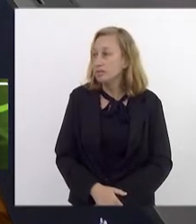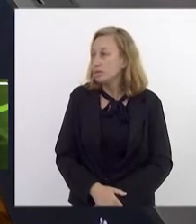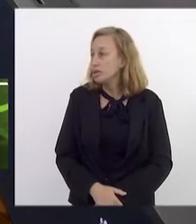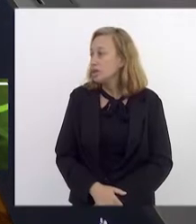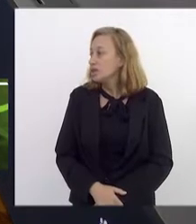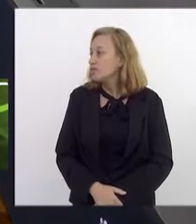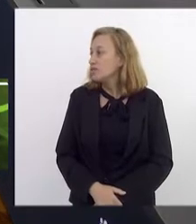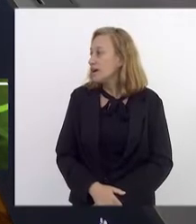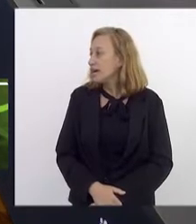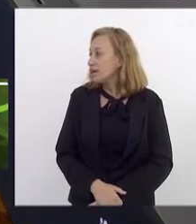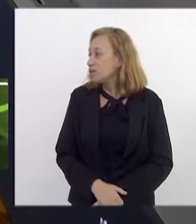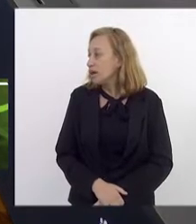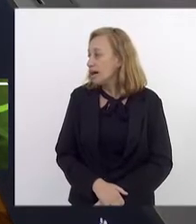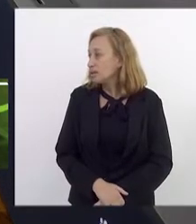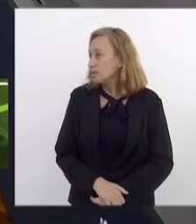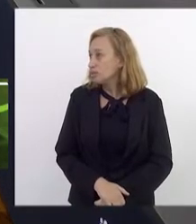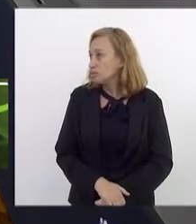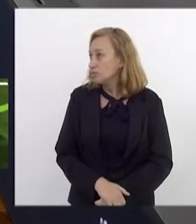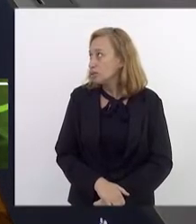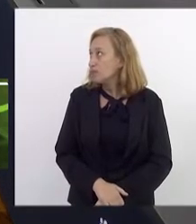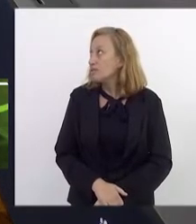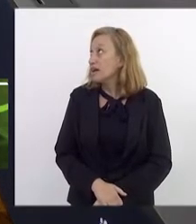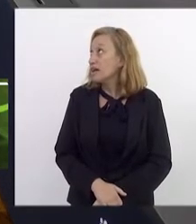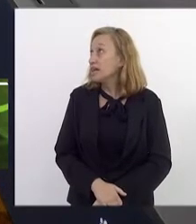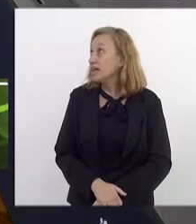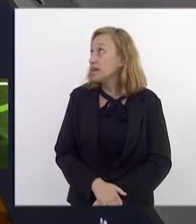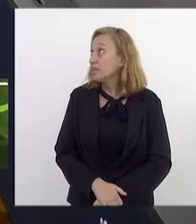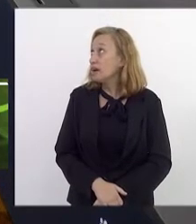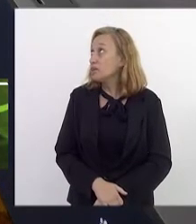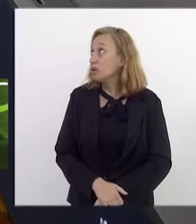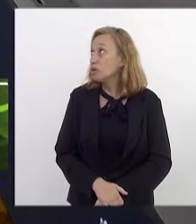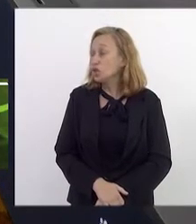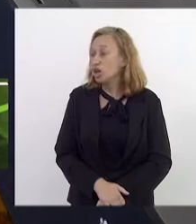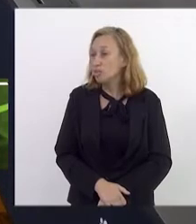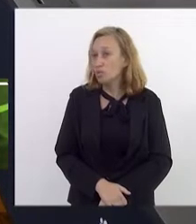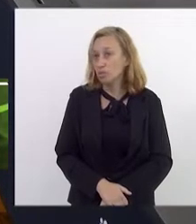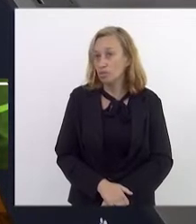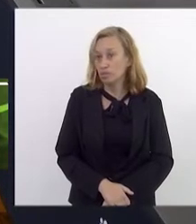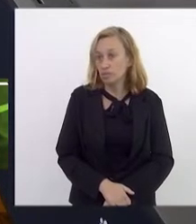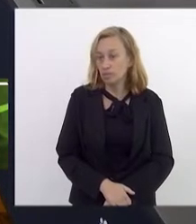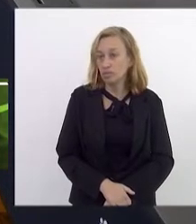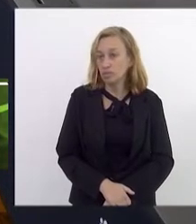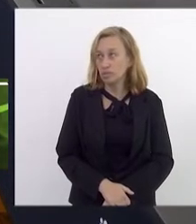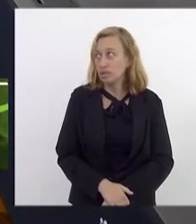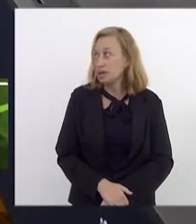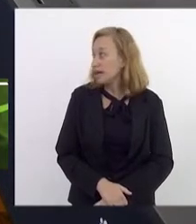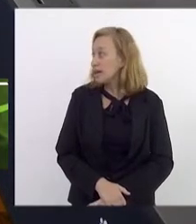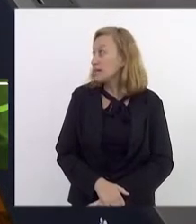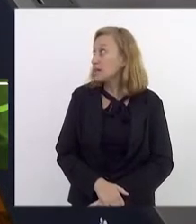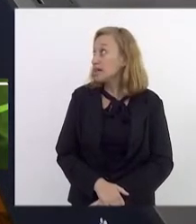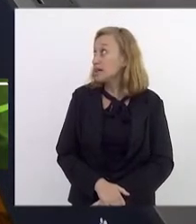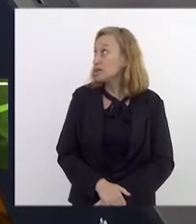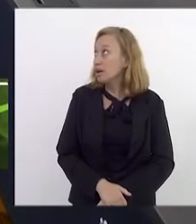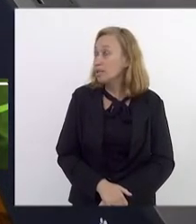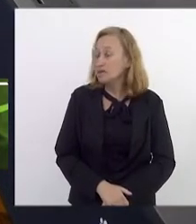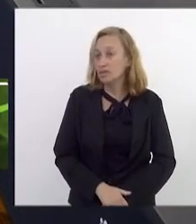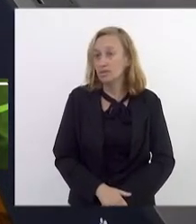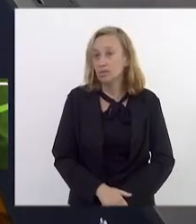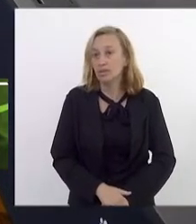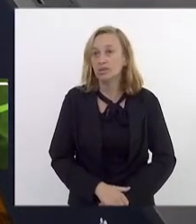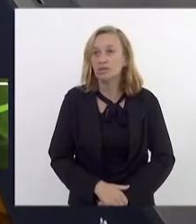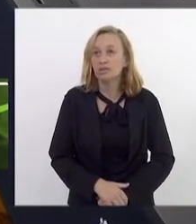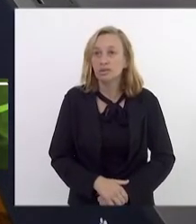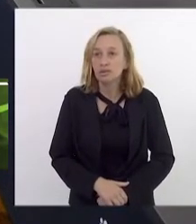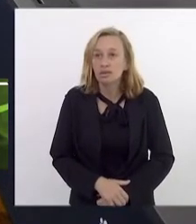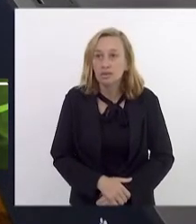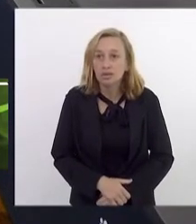Bom dia, nosso presidente, deputado Luiz Paulo, deputado Eliomar Coelho, deputado e secretário